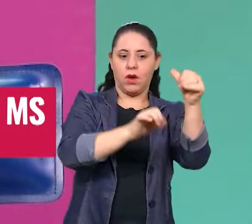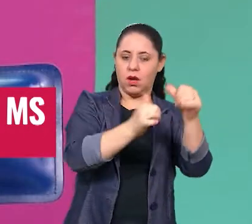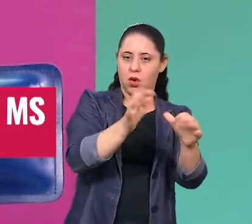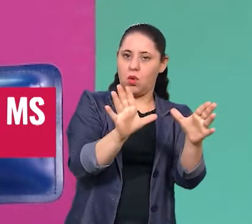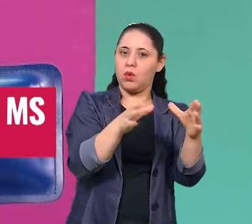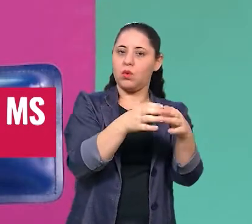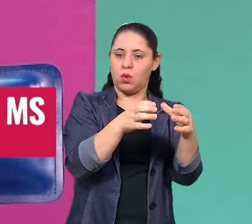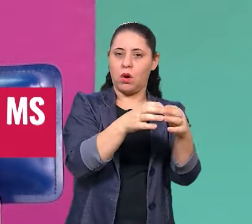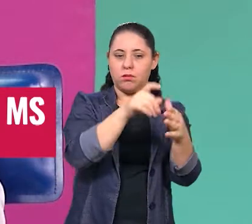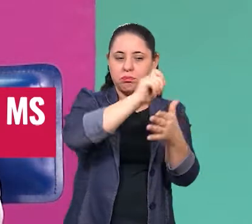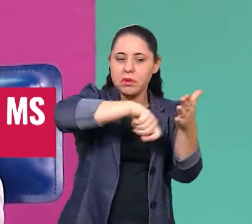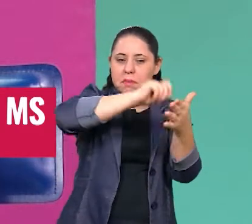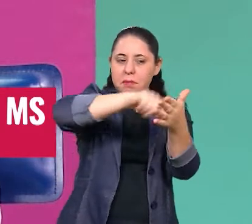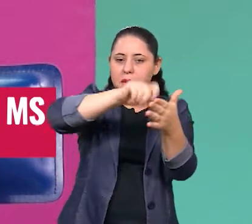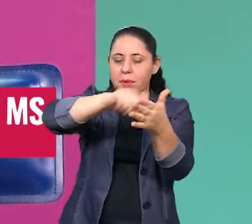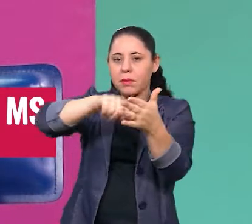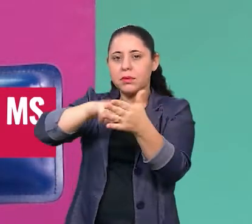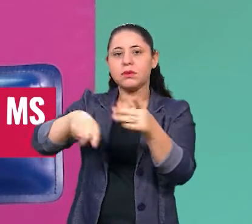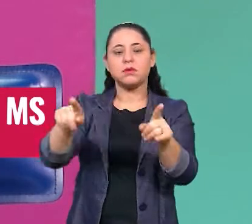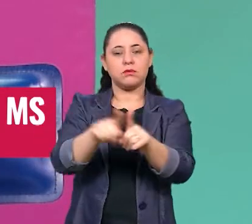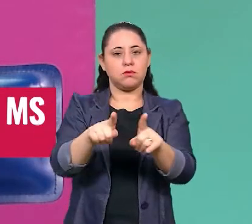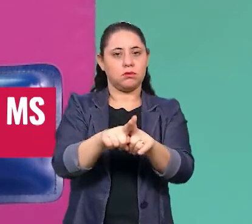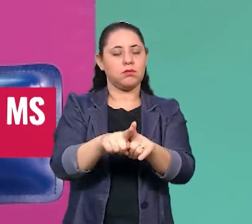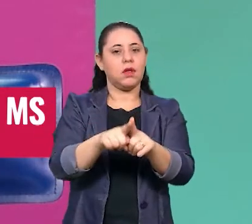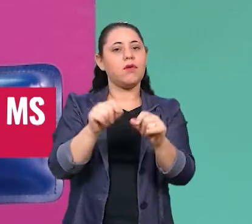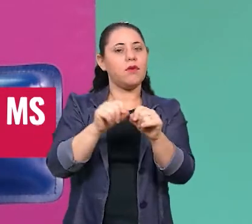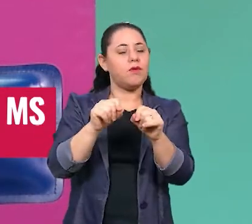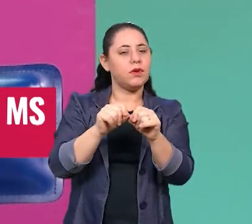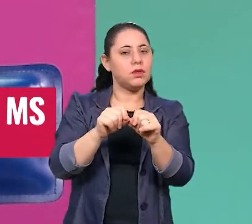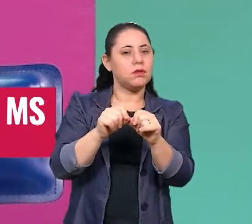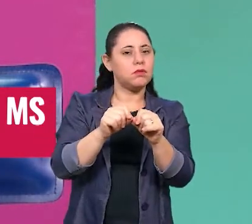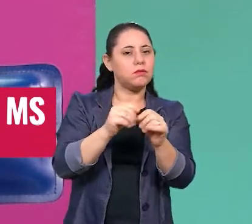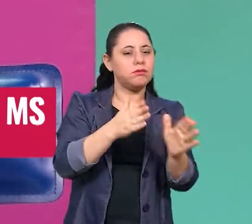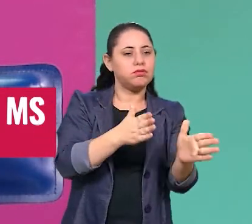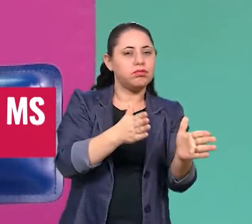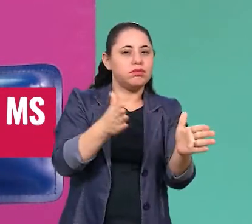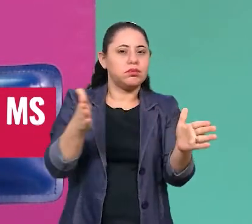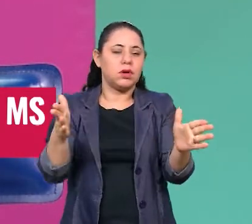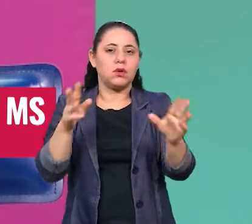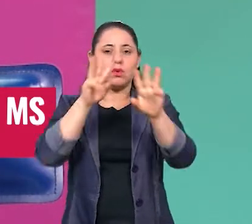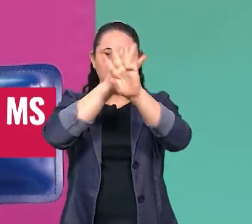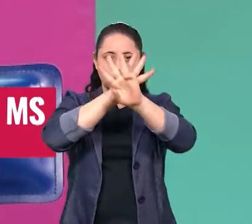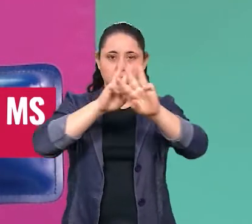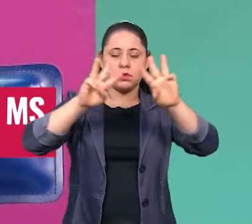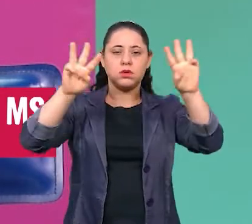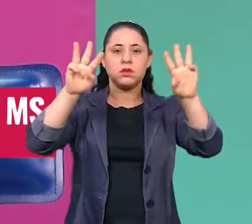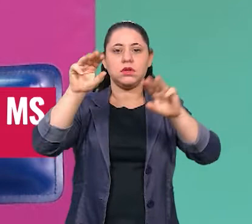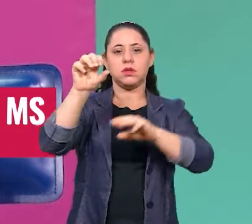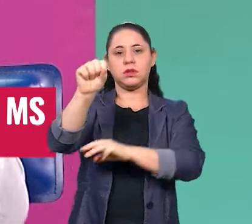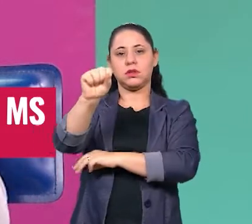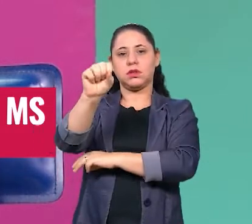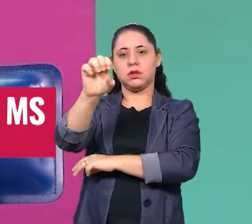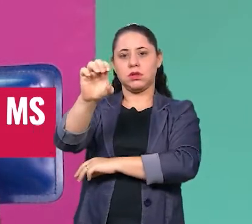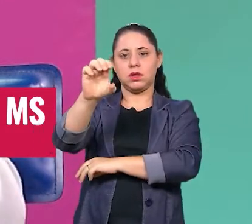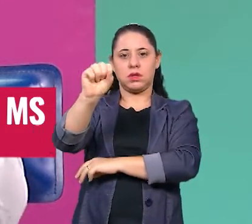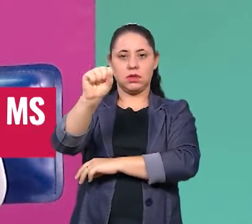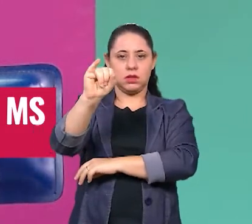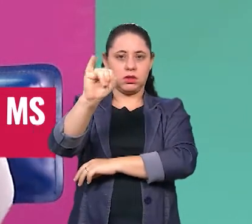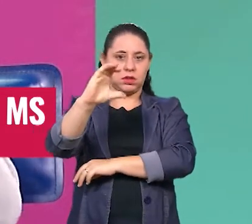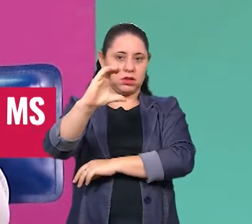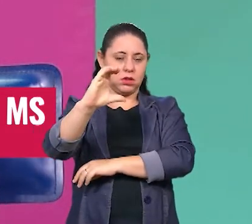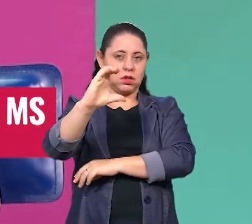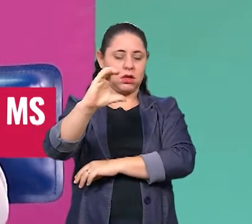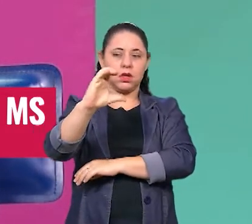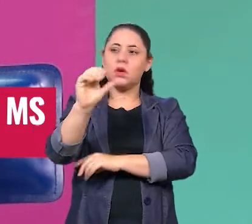né, que vão sendo feitas através do site da Secretaria, que é a CECIC, e passa para a gente